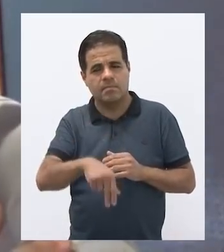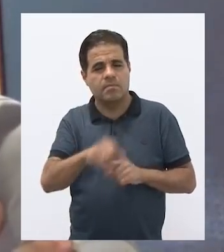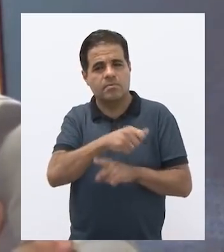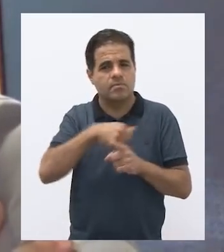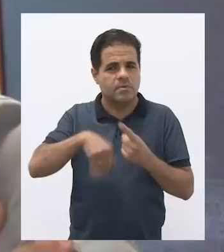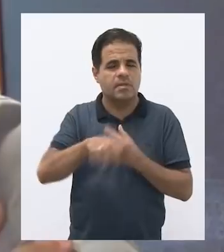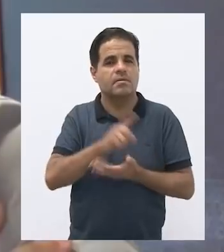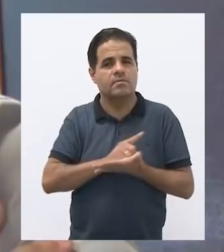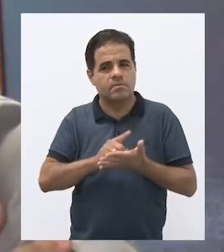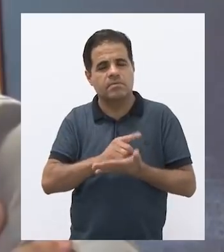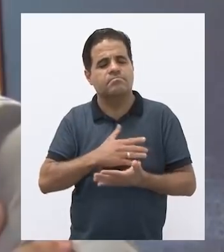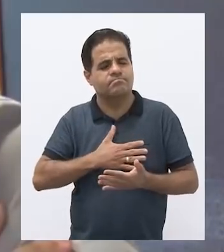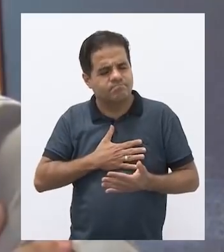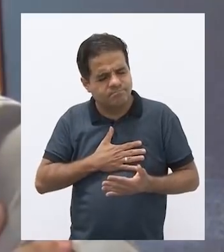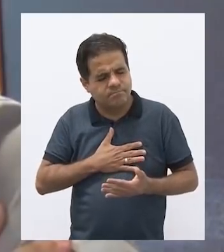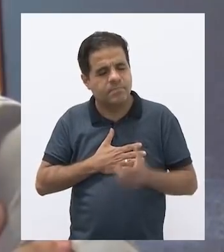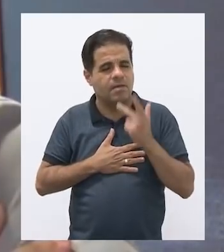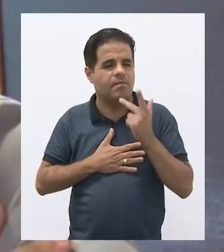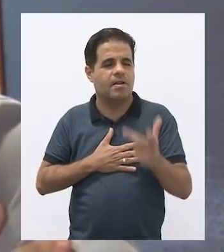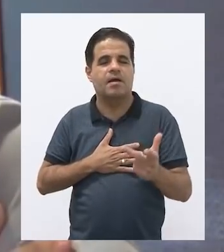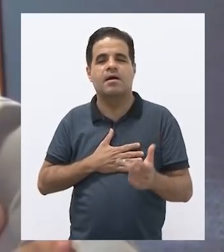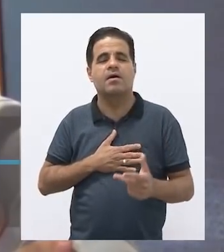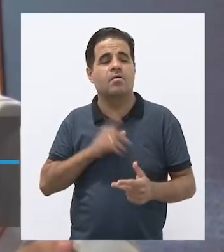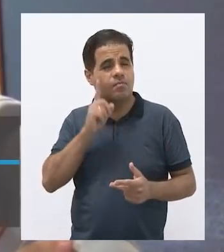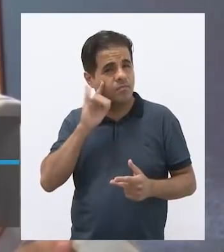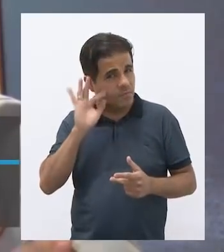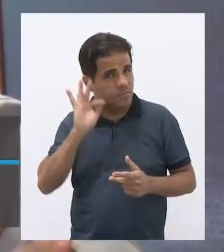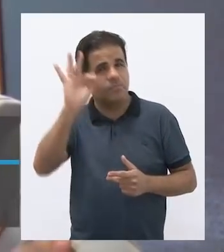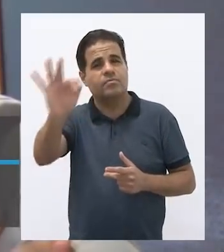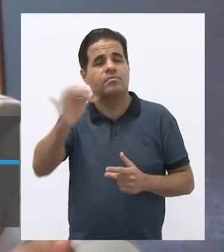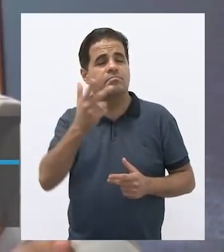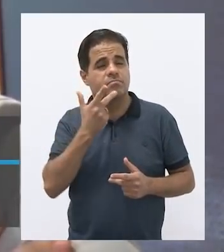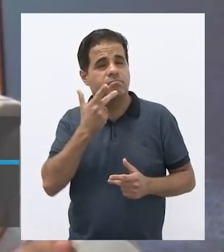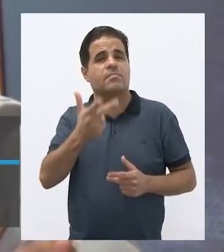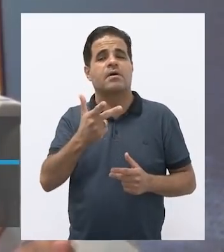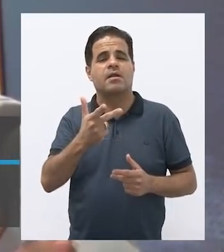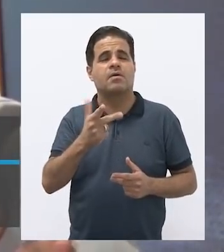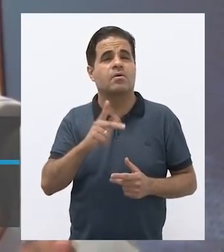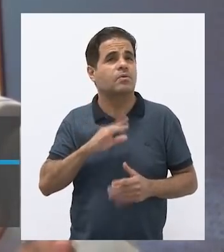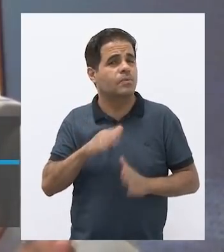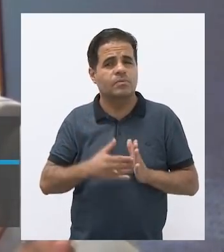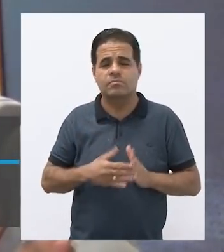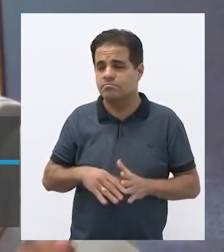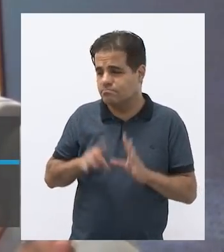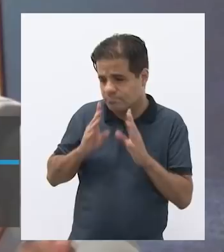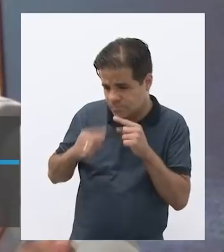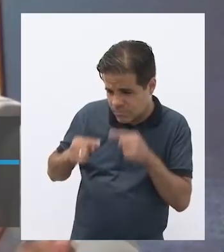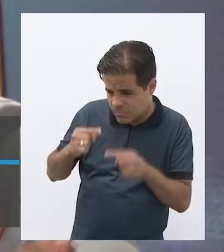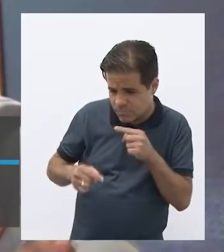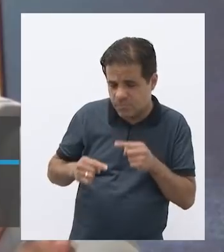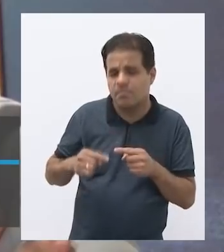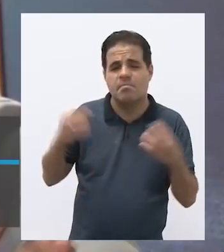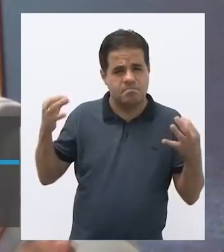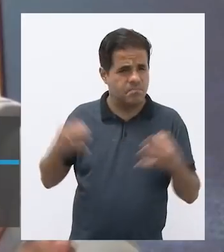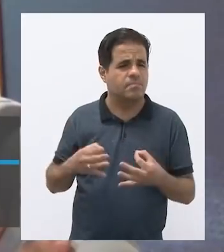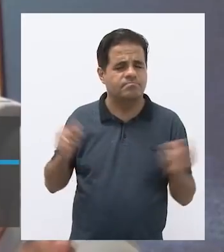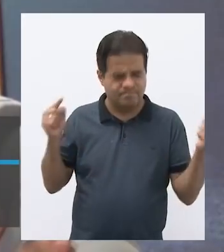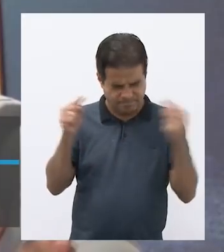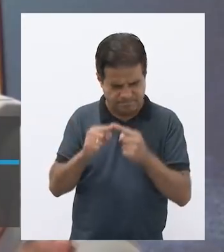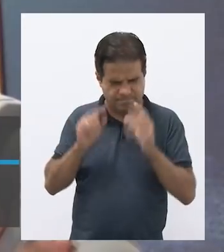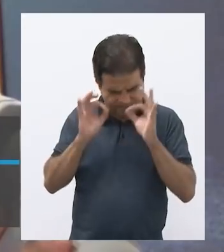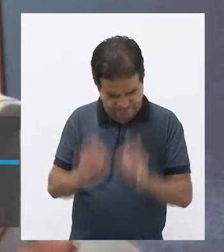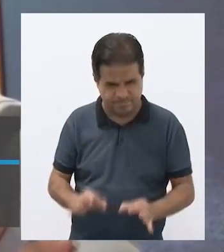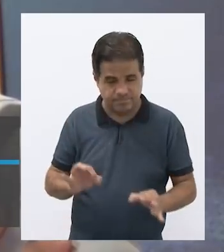Digital. E eu gosto de dizer isso porque eu quero que um dia o que a gente discute no programa seja perfeitamente